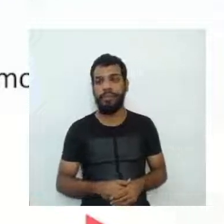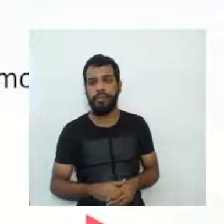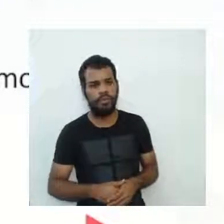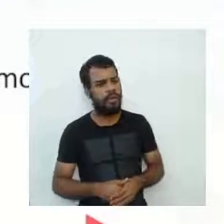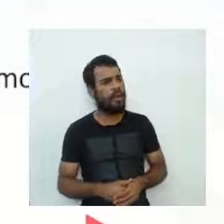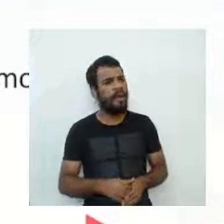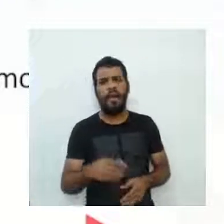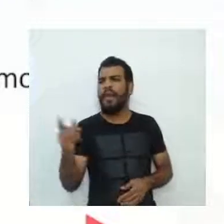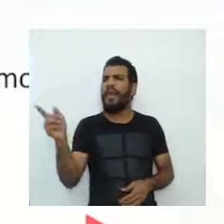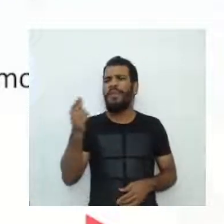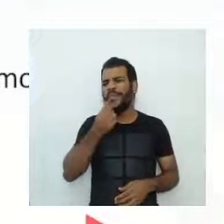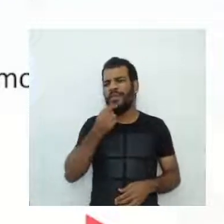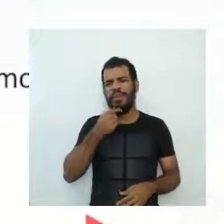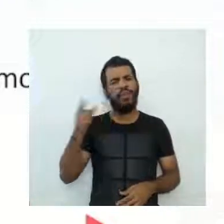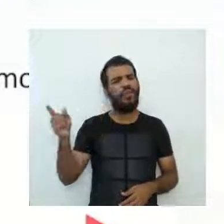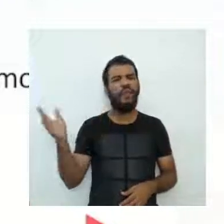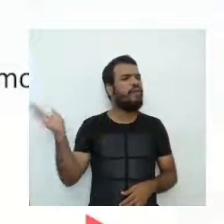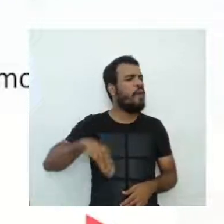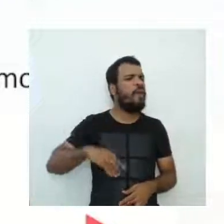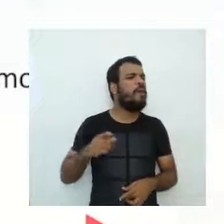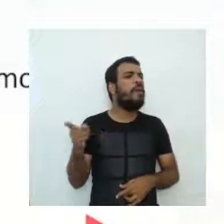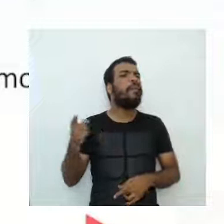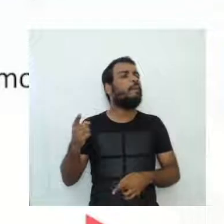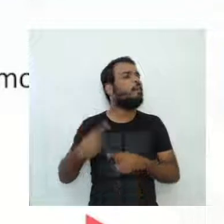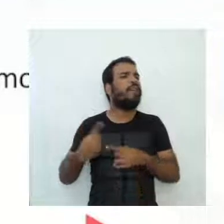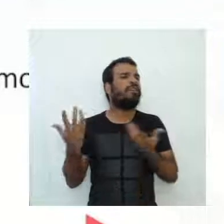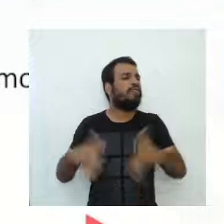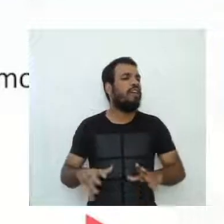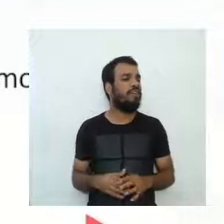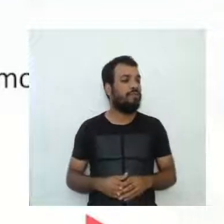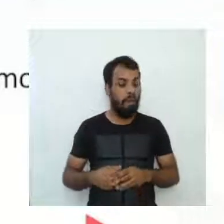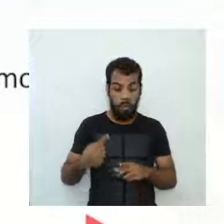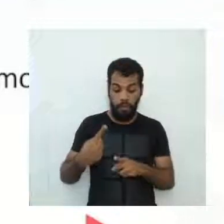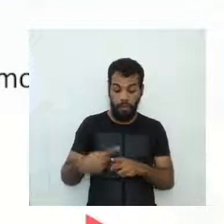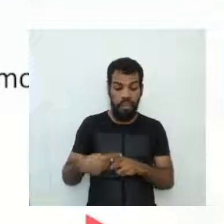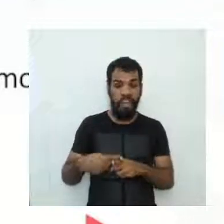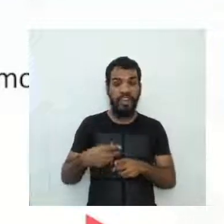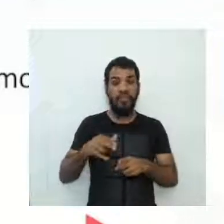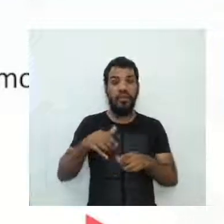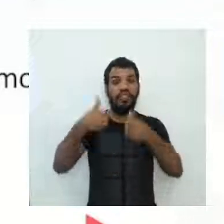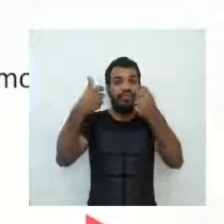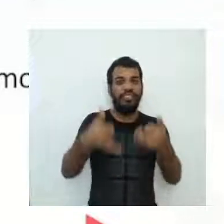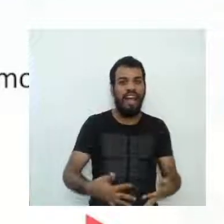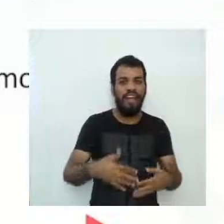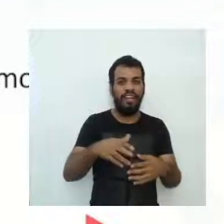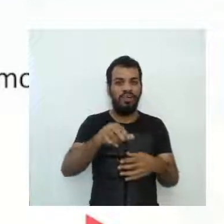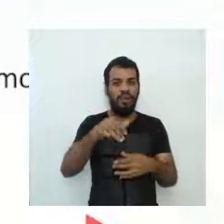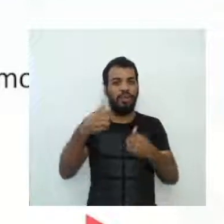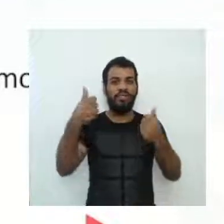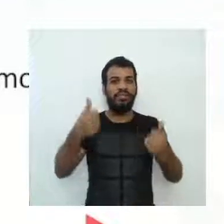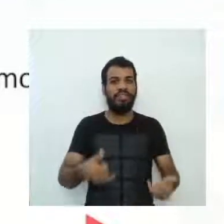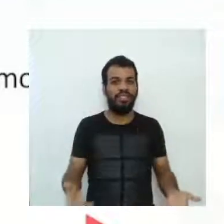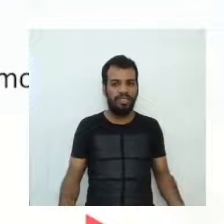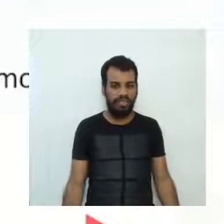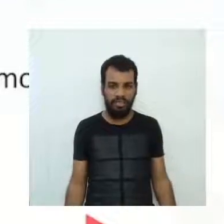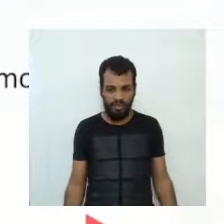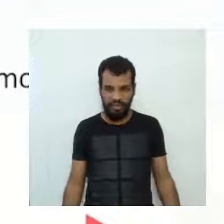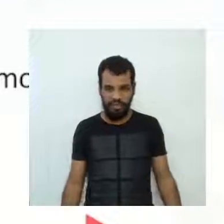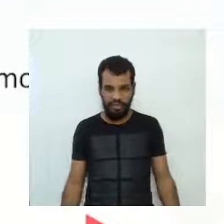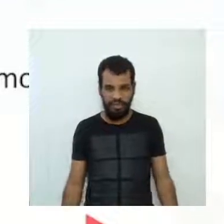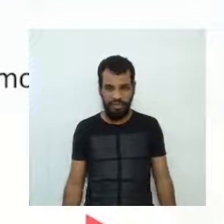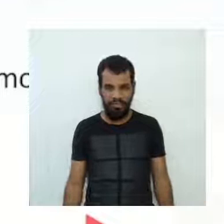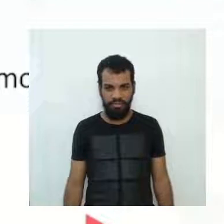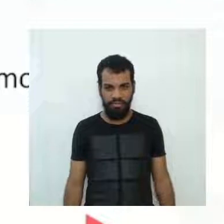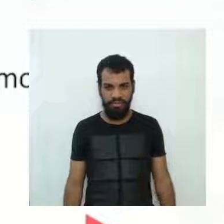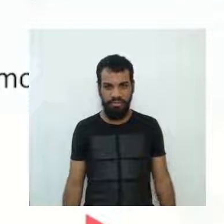não quis. Eu estou dando uma explicação porque Juca não veio. Já a segunda foi uma resposta